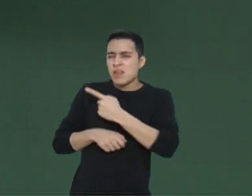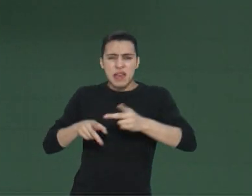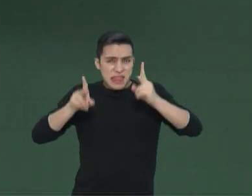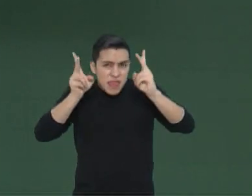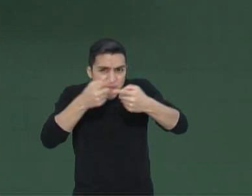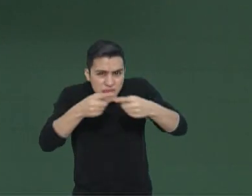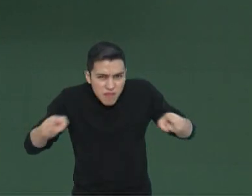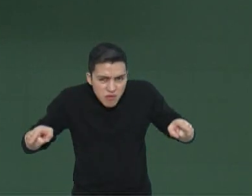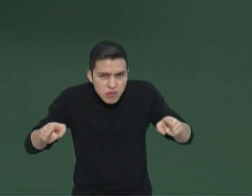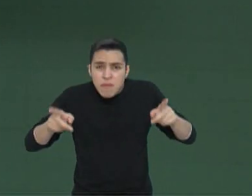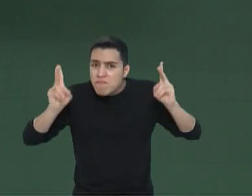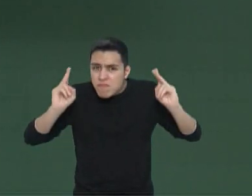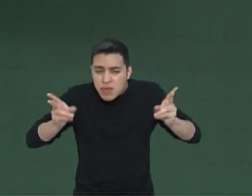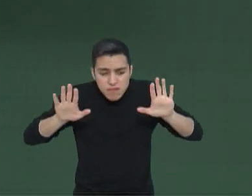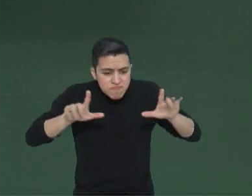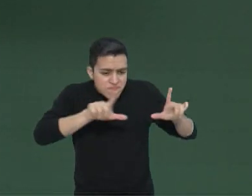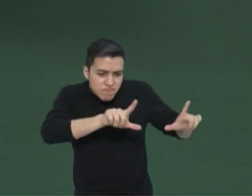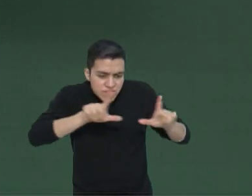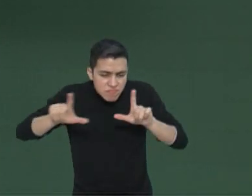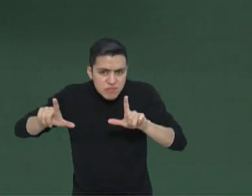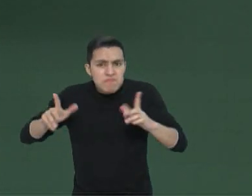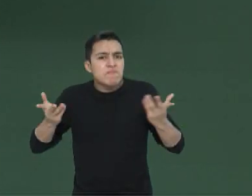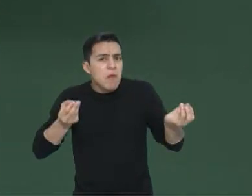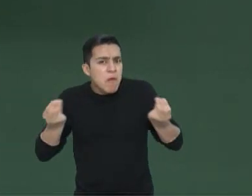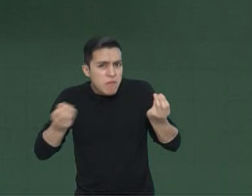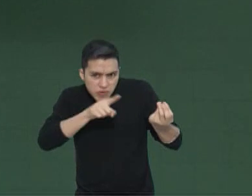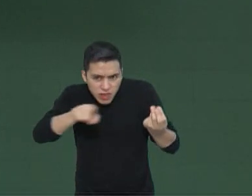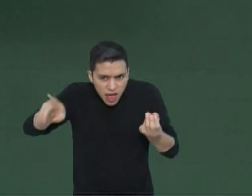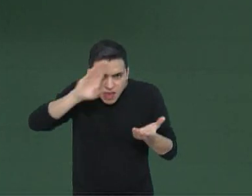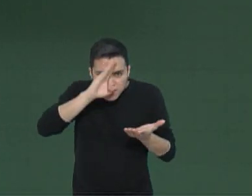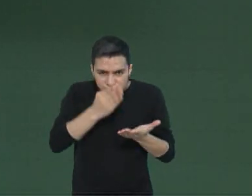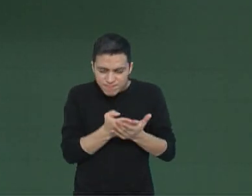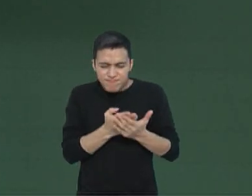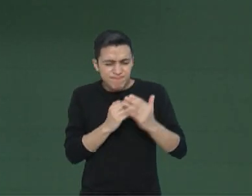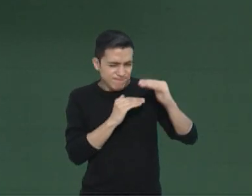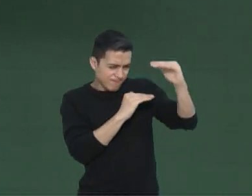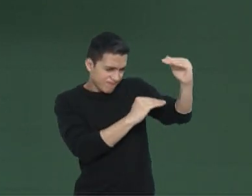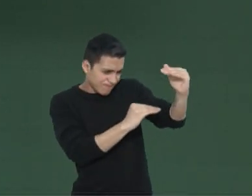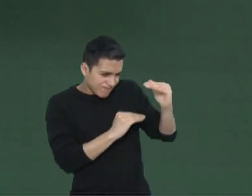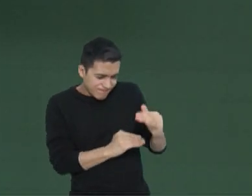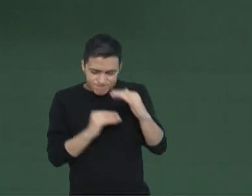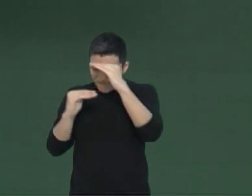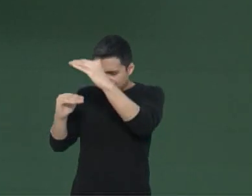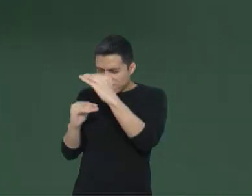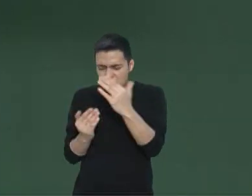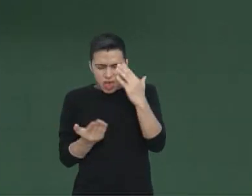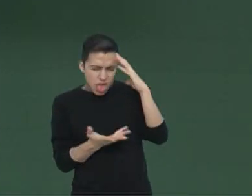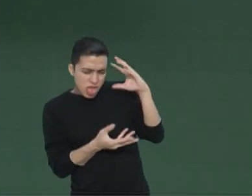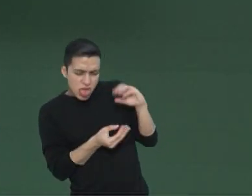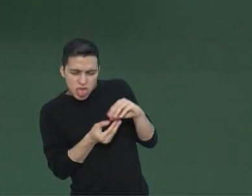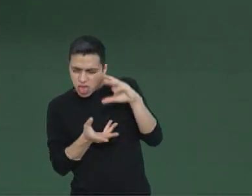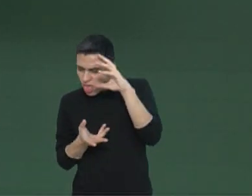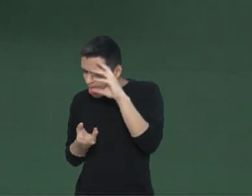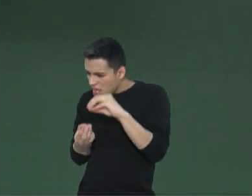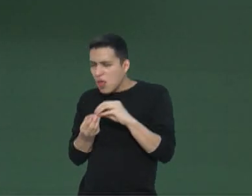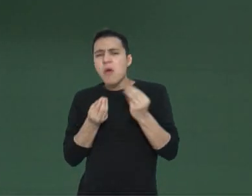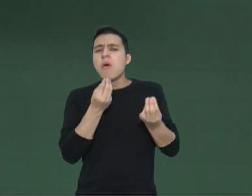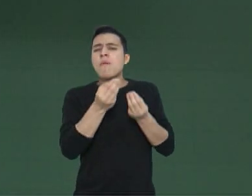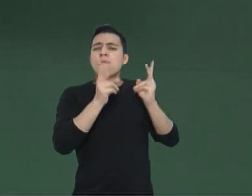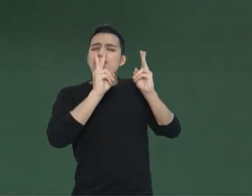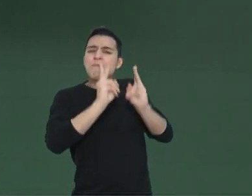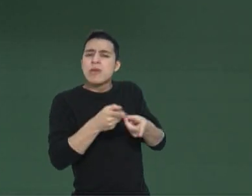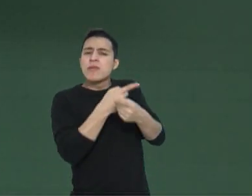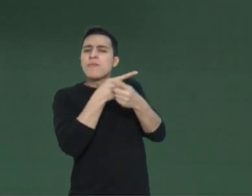música, vocês acreditam? Então vamos separar uma parte de cada uma delas para a gente entender como que elas se referem à mesma